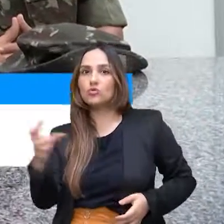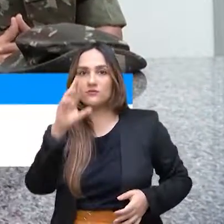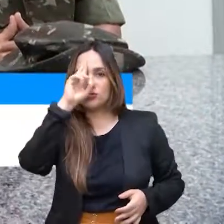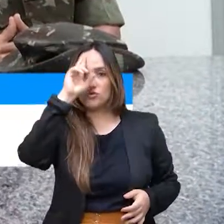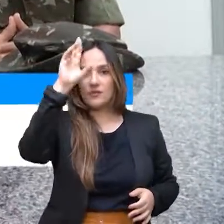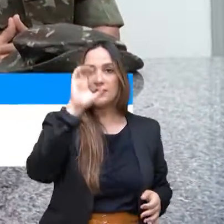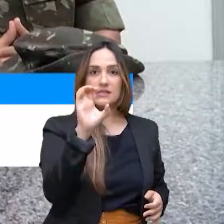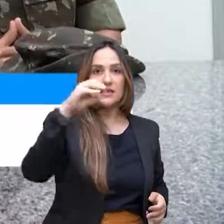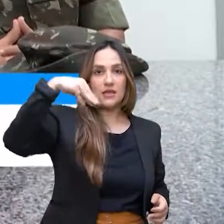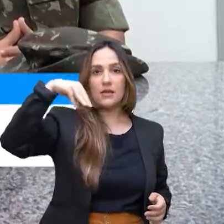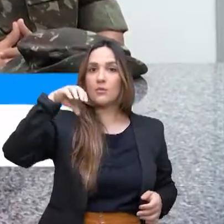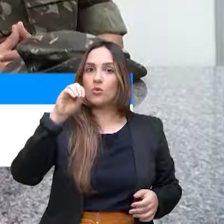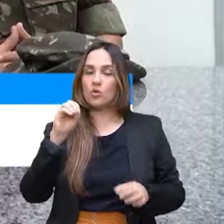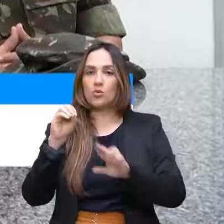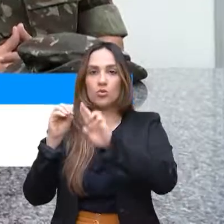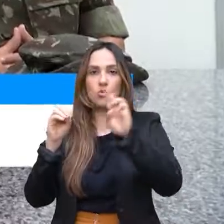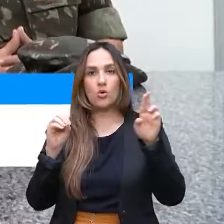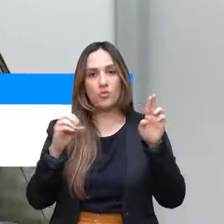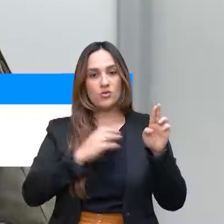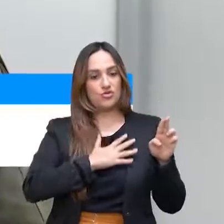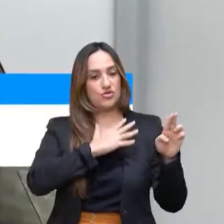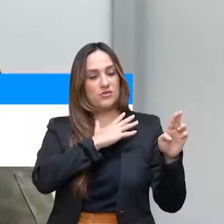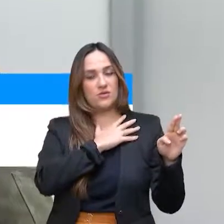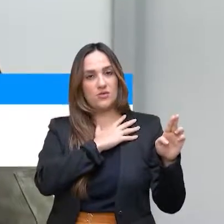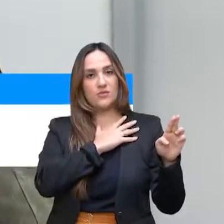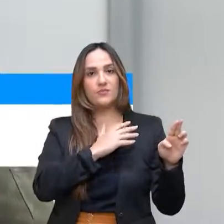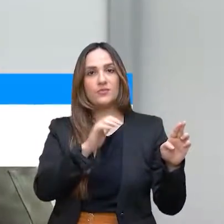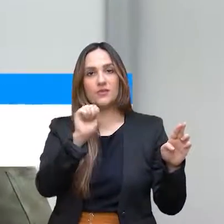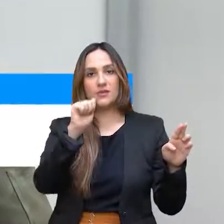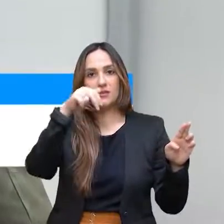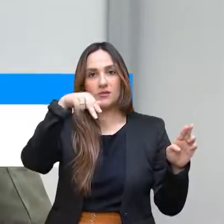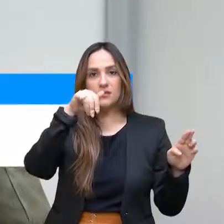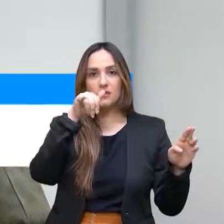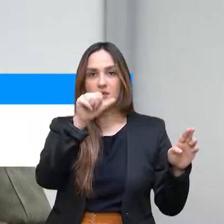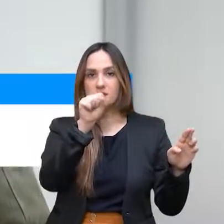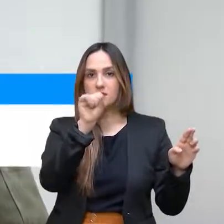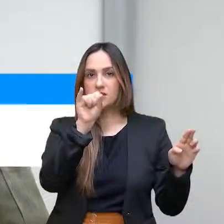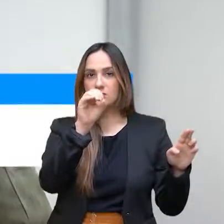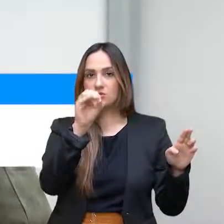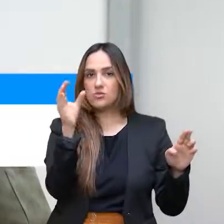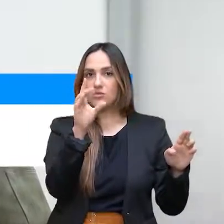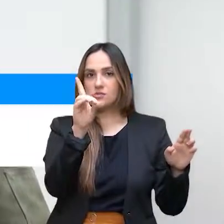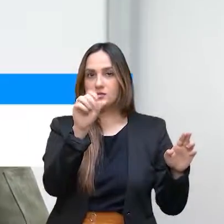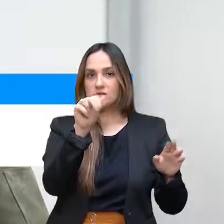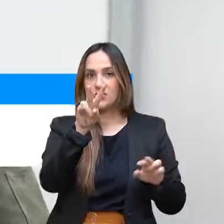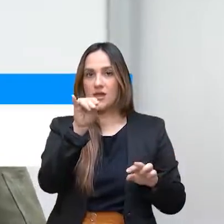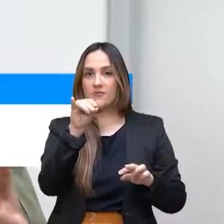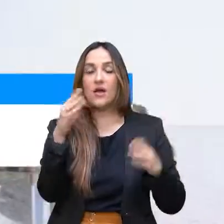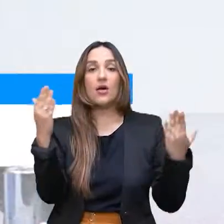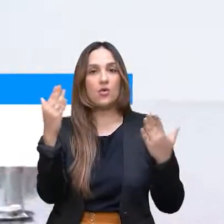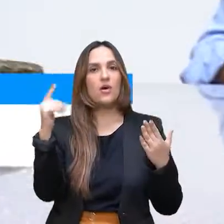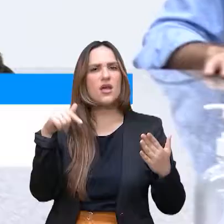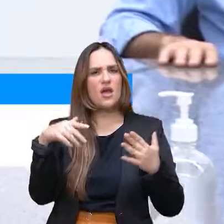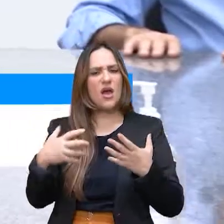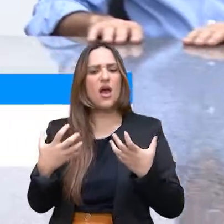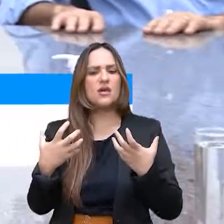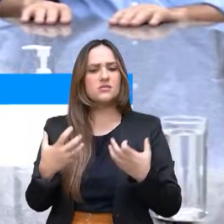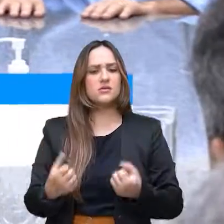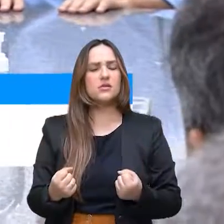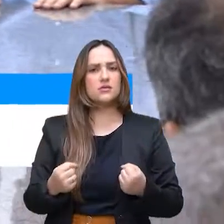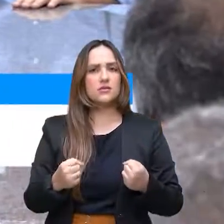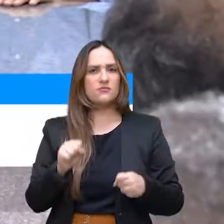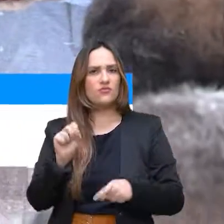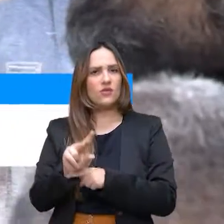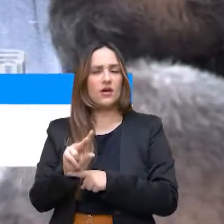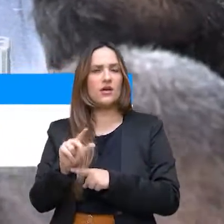novo comandante do Comando Militar do Oeste, o general de Exército Anísio Davi de Oliveira Júnior, que assume oficialmente